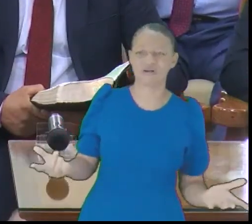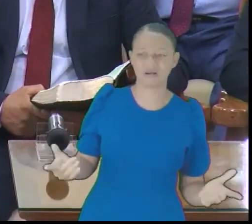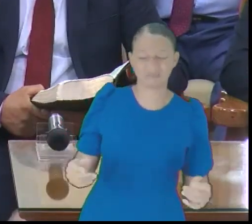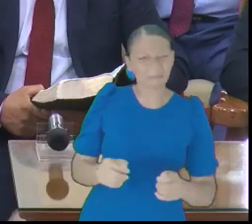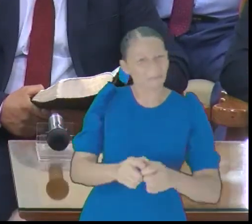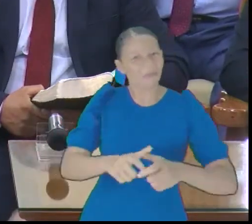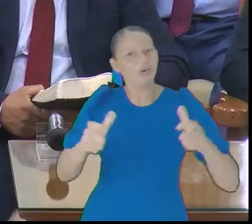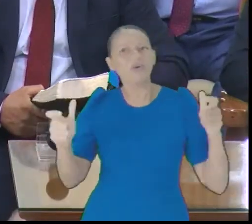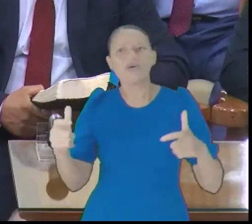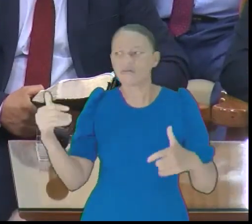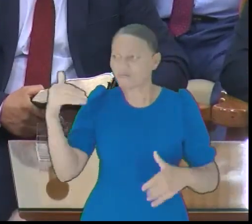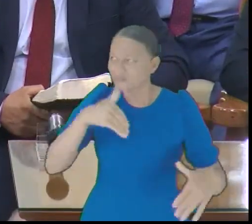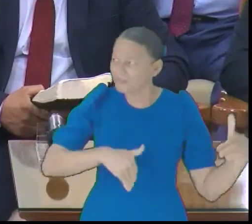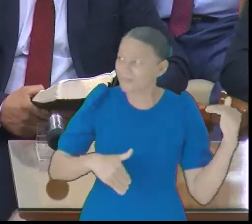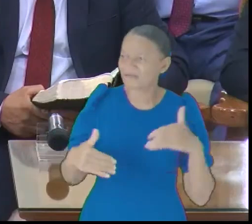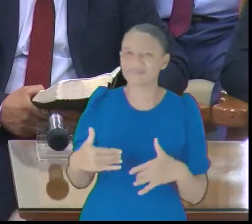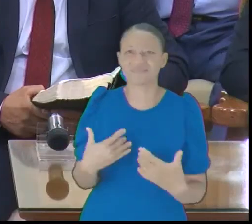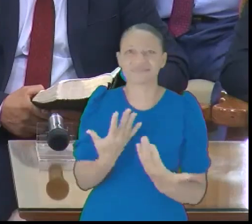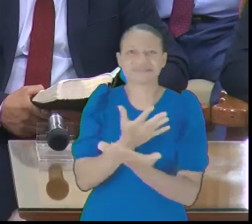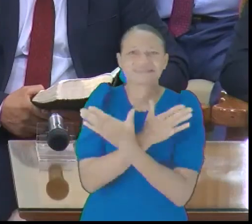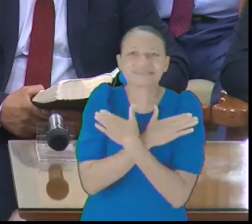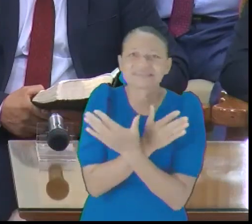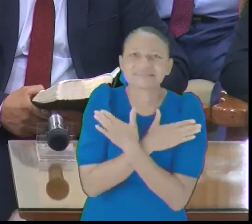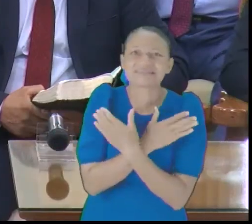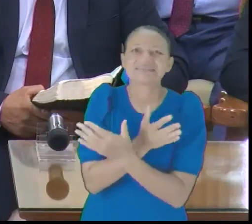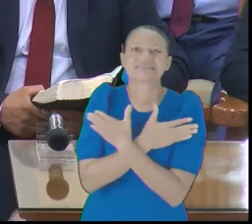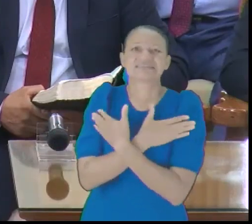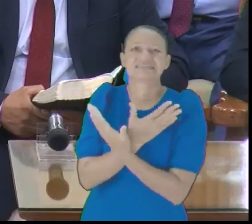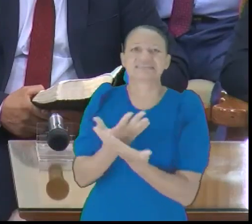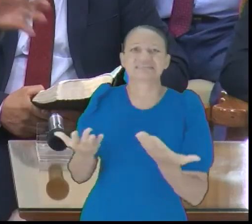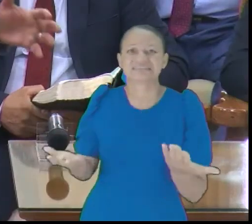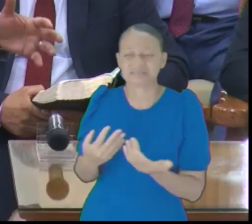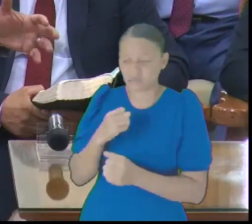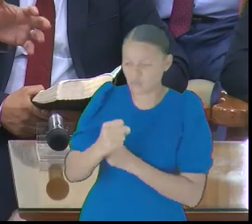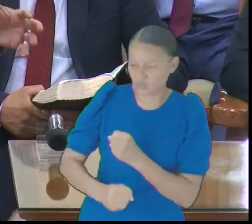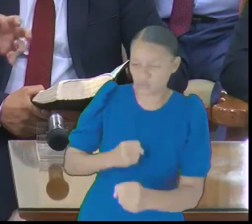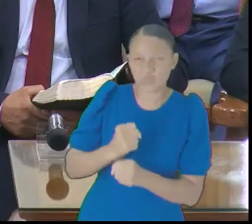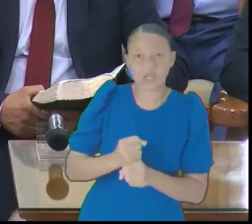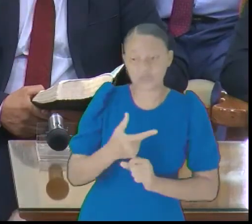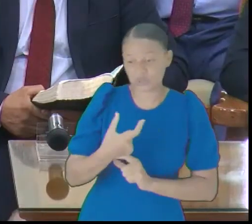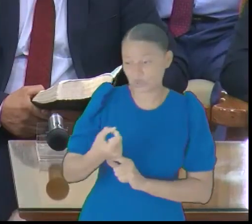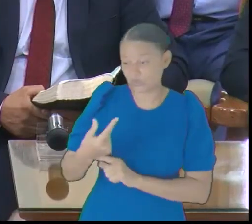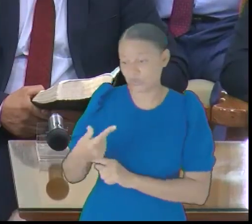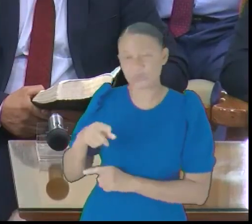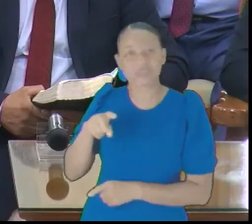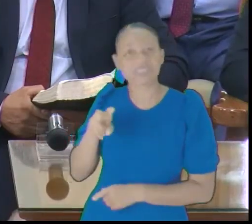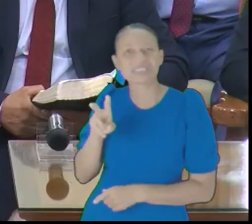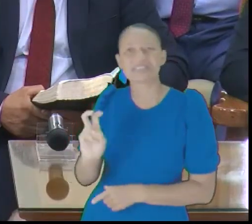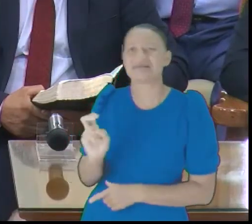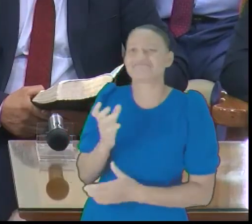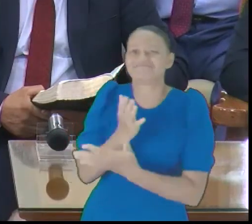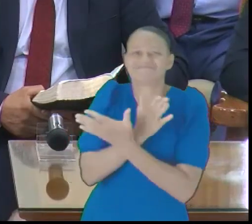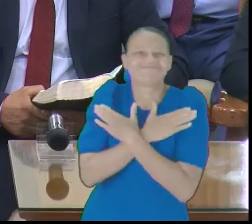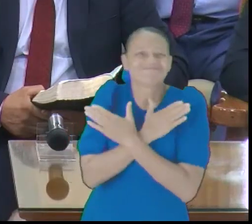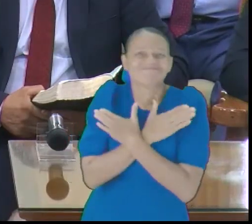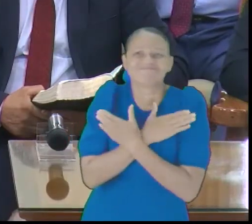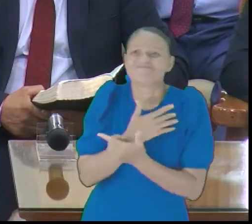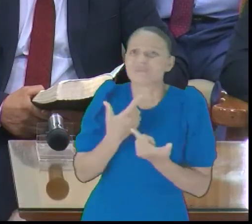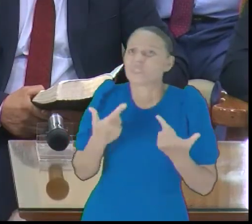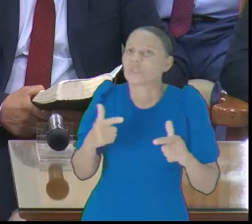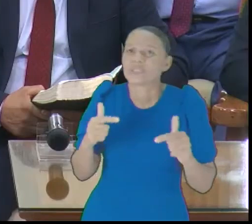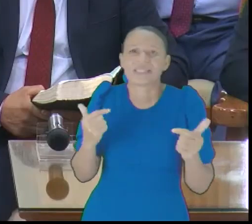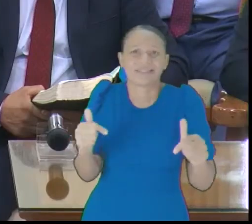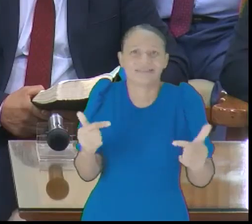Muitos aqui vieram para cá desempregados. Entraram no ano de 2025 desempregados.